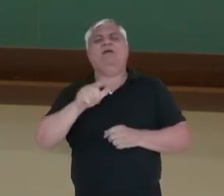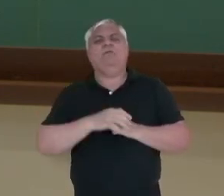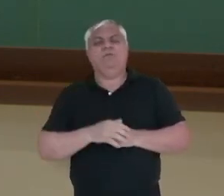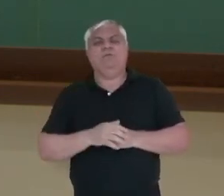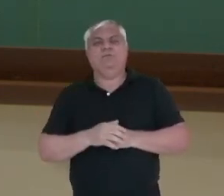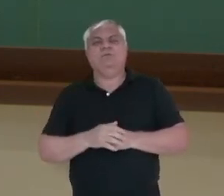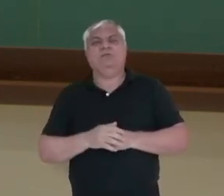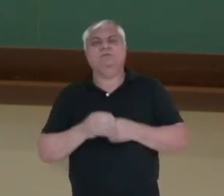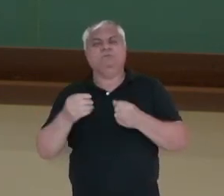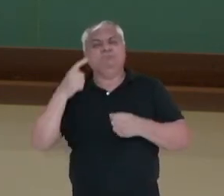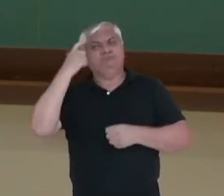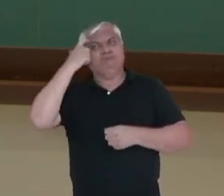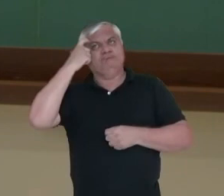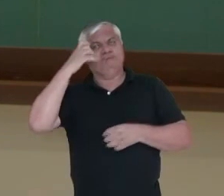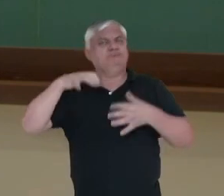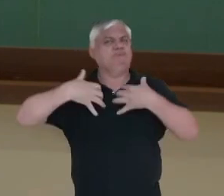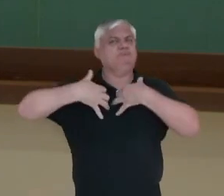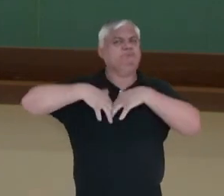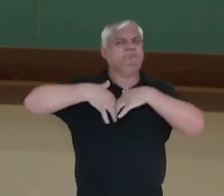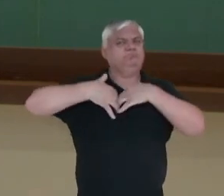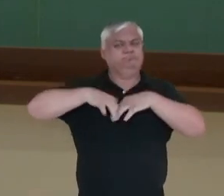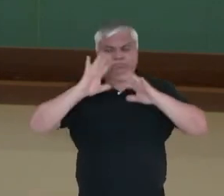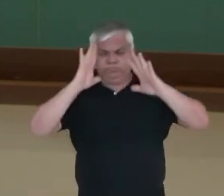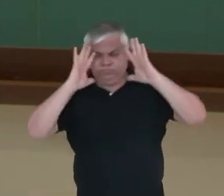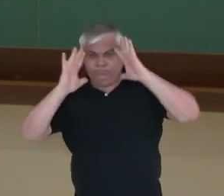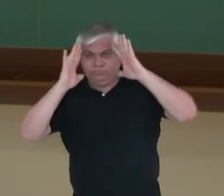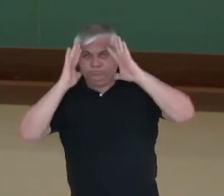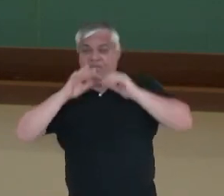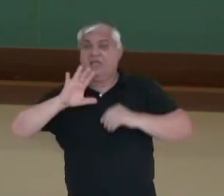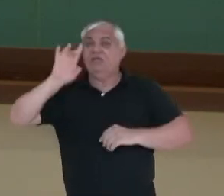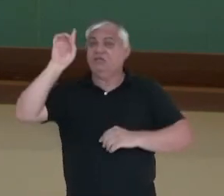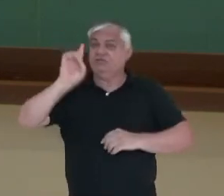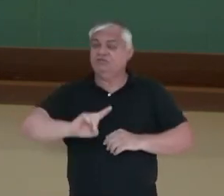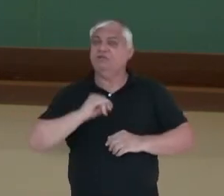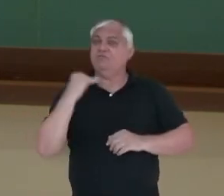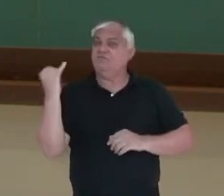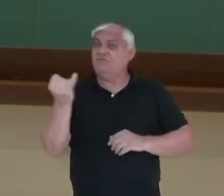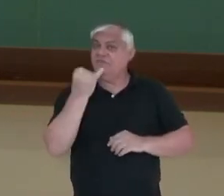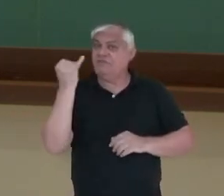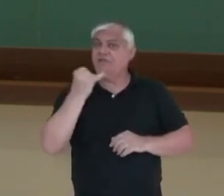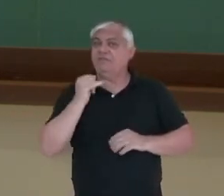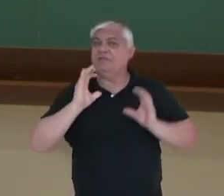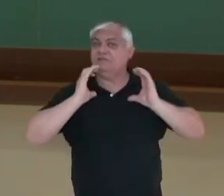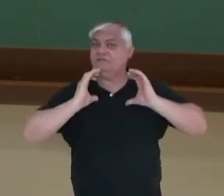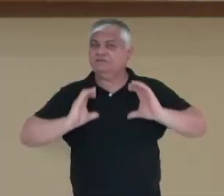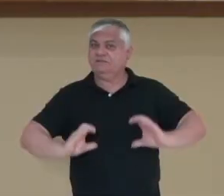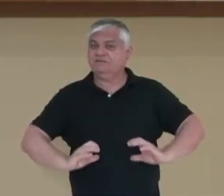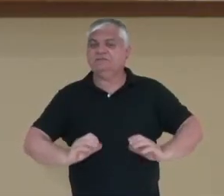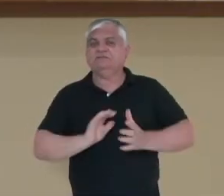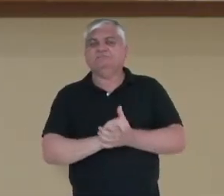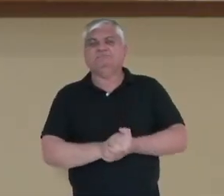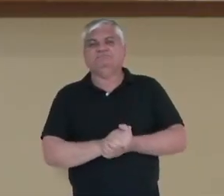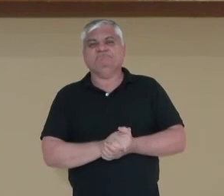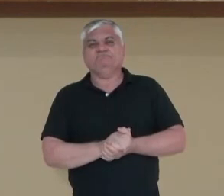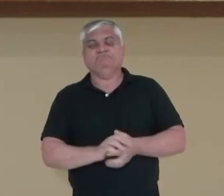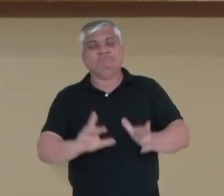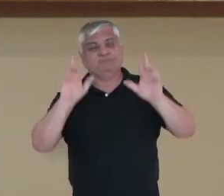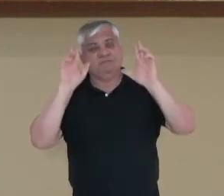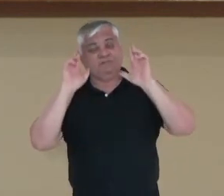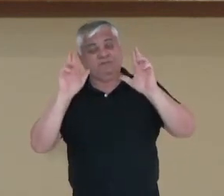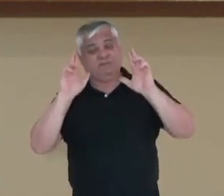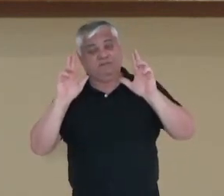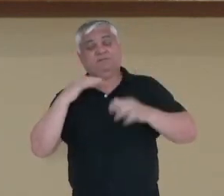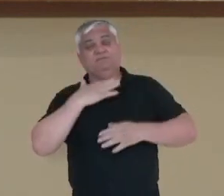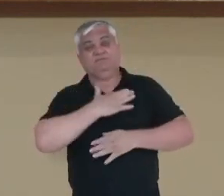muito o que pensar sobre os direitos fundamentais dos cidadãos. É isso, pessoal. Espero que vocês